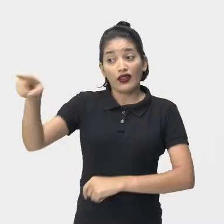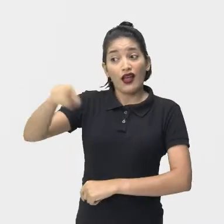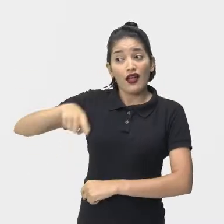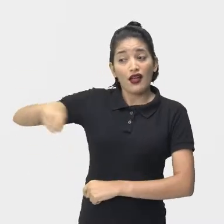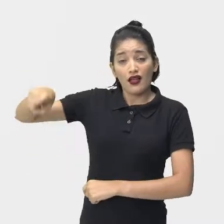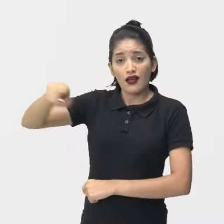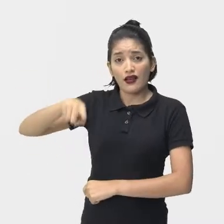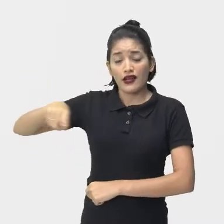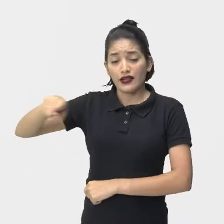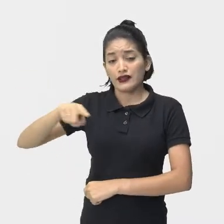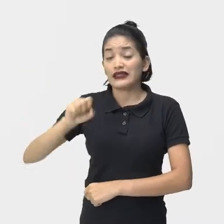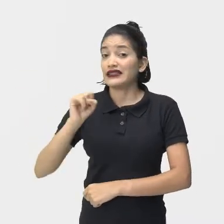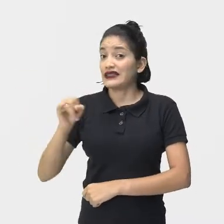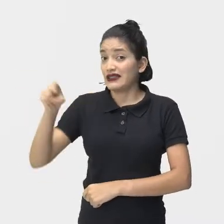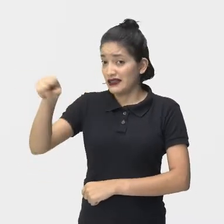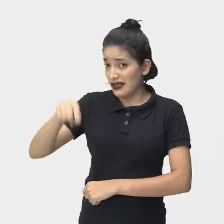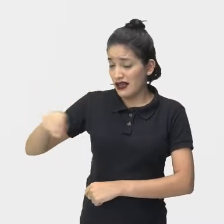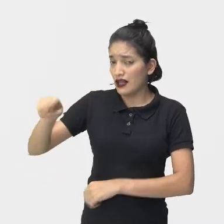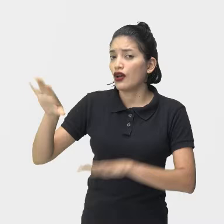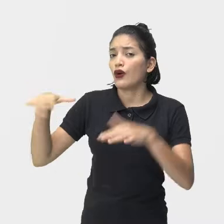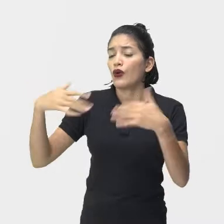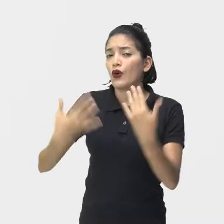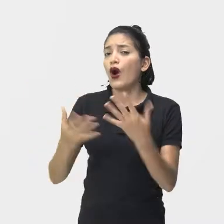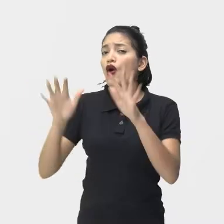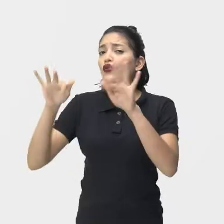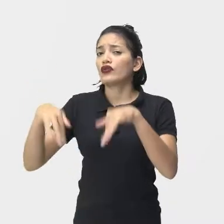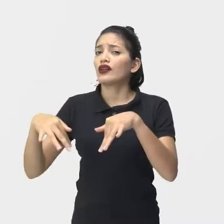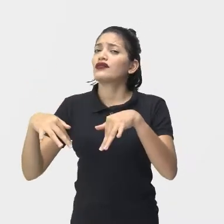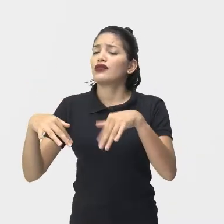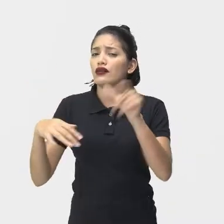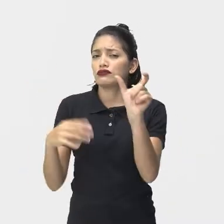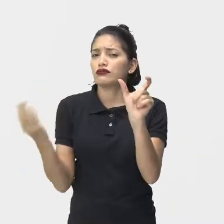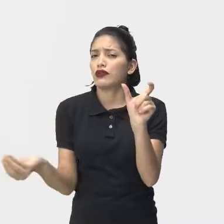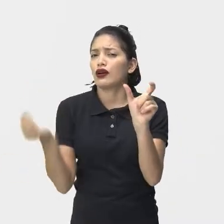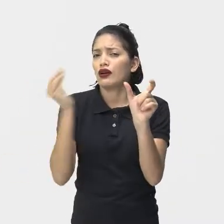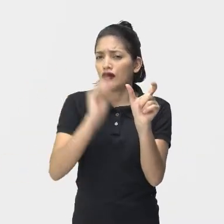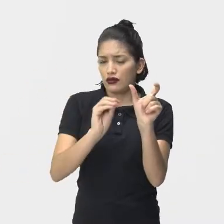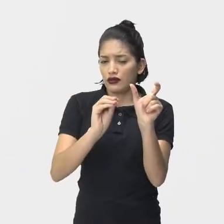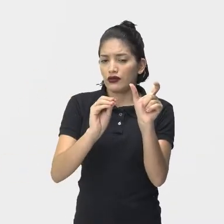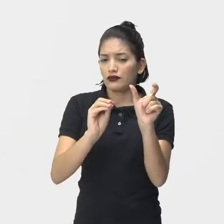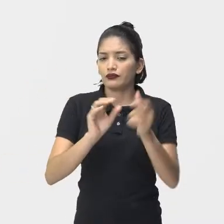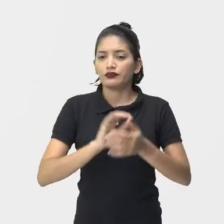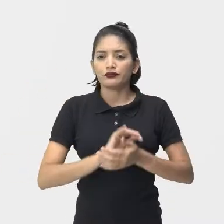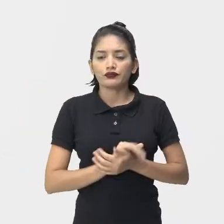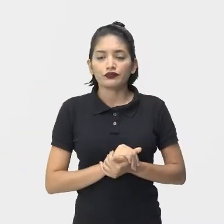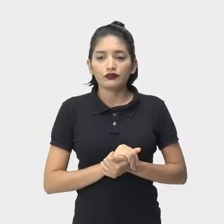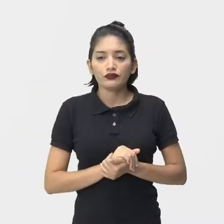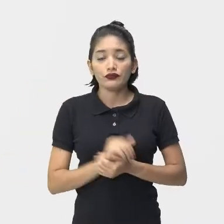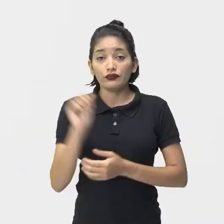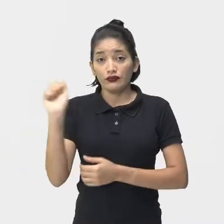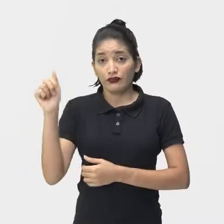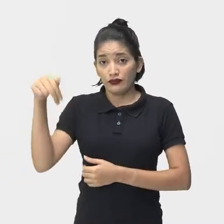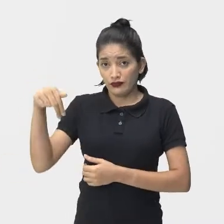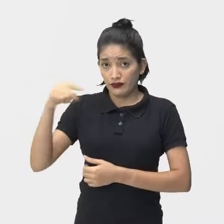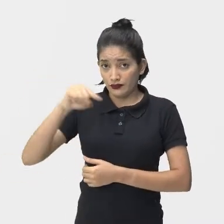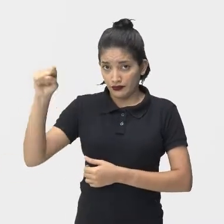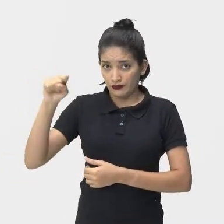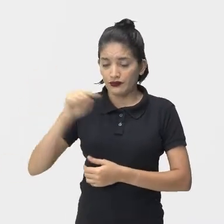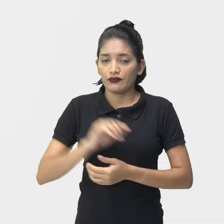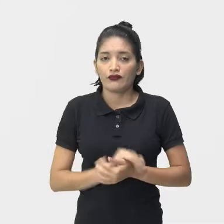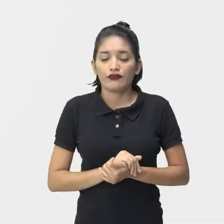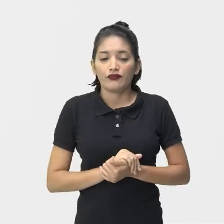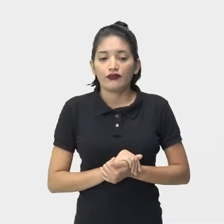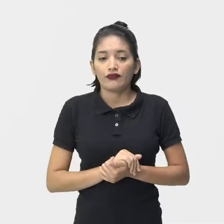Elas. Então, se é elas, qual é a terminação que nós vamos utilizar? An, certo?